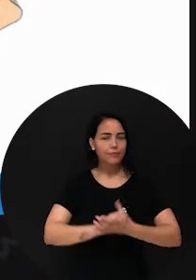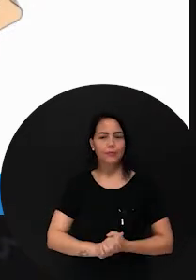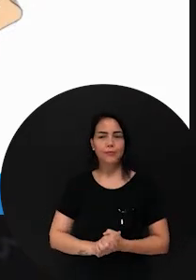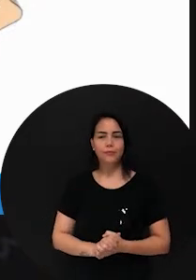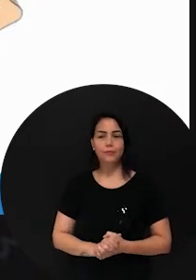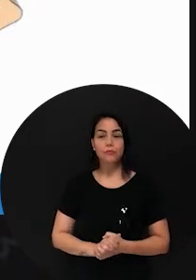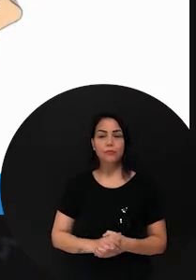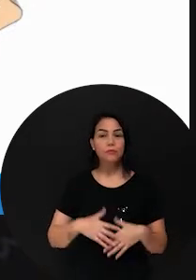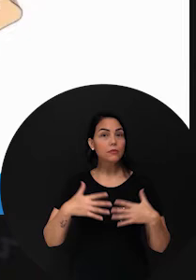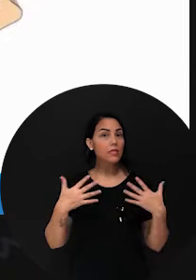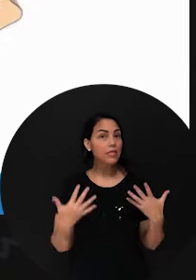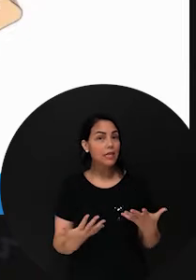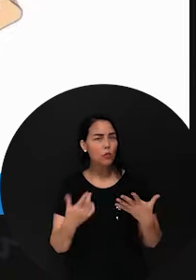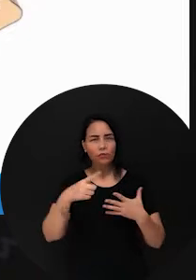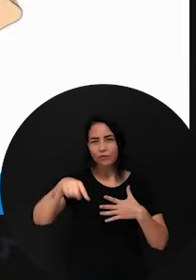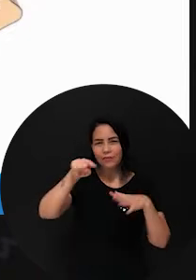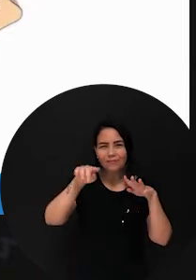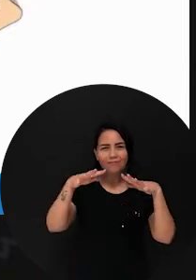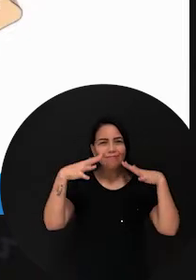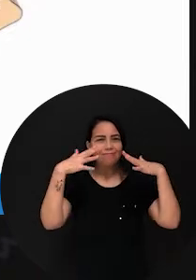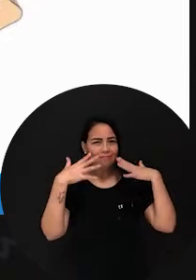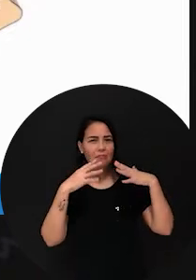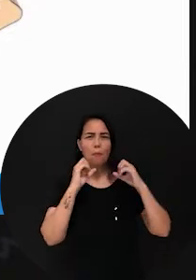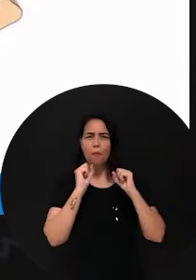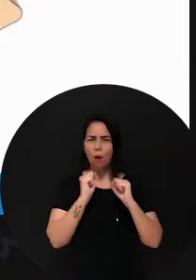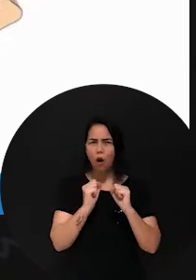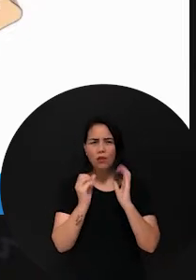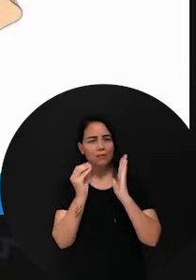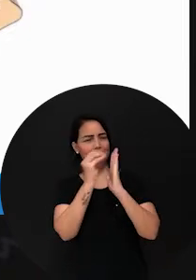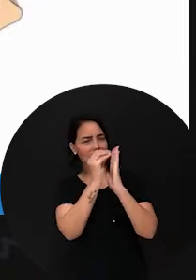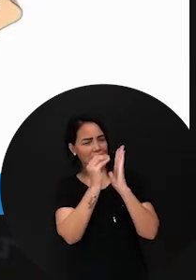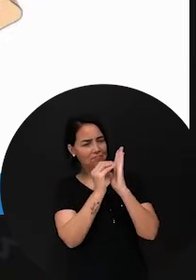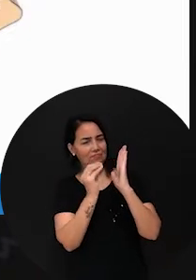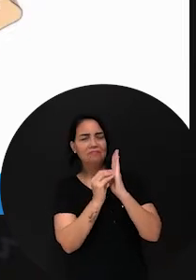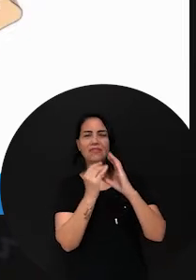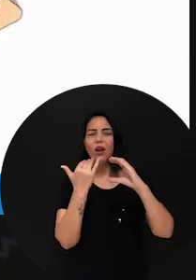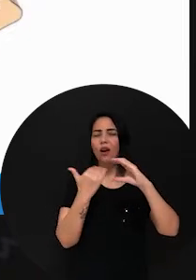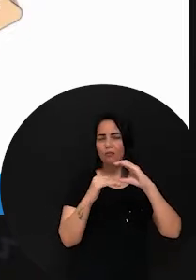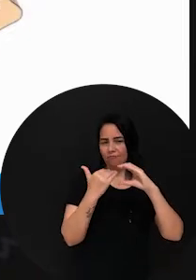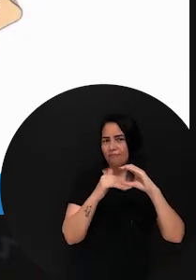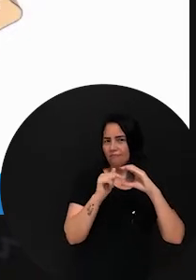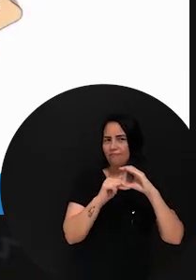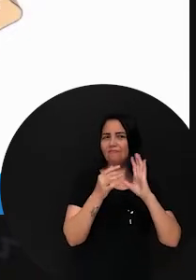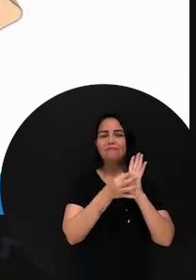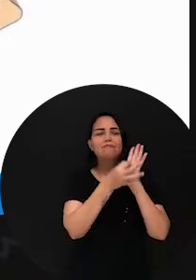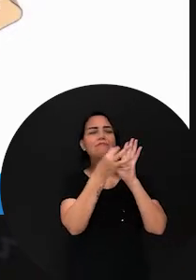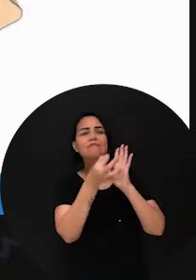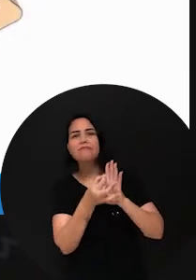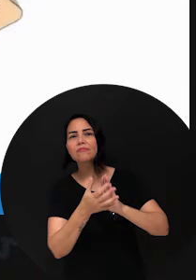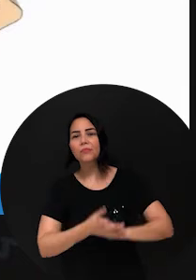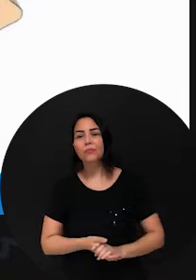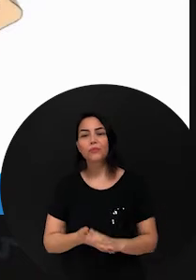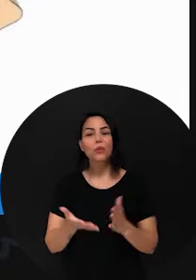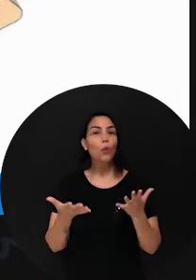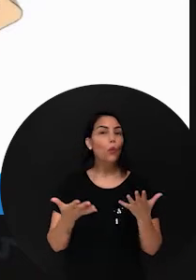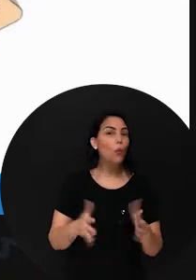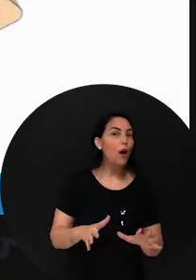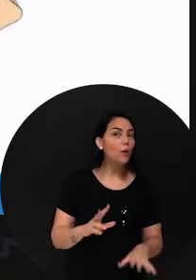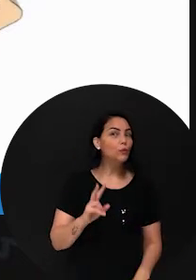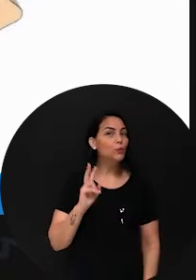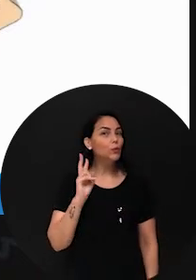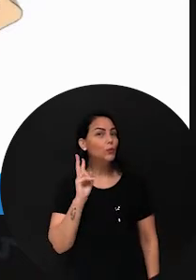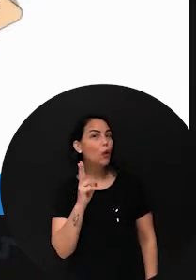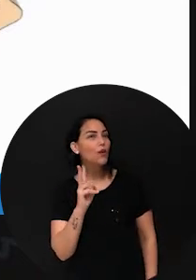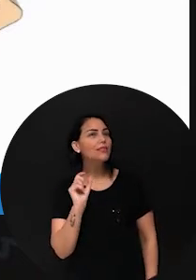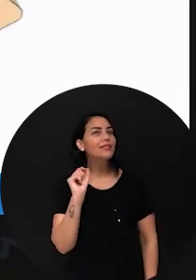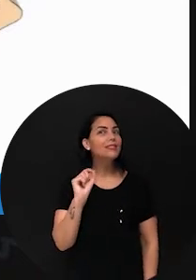que tá assistindo aí, Ângela, pode deixar nos comentários aí, ó. Qual foi os 2 instrumentos que não apareceram dessa vez? Só tocou o